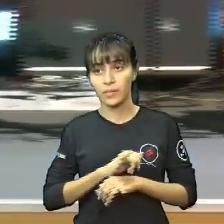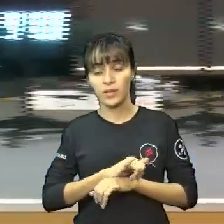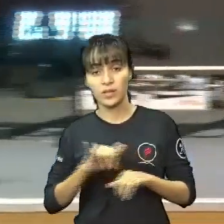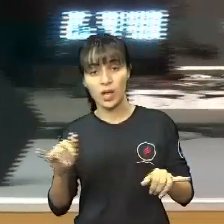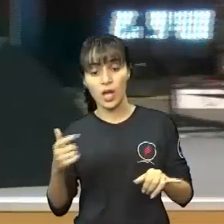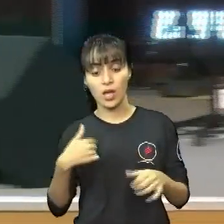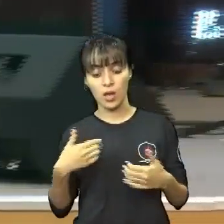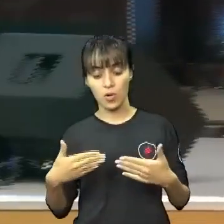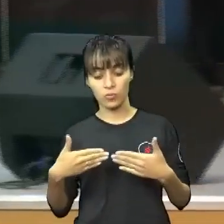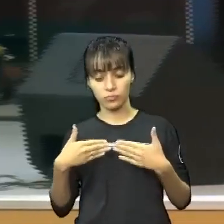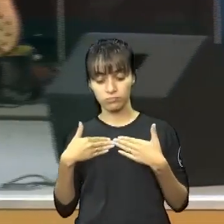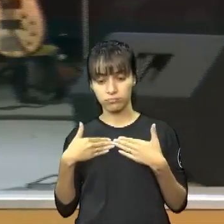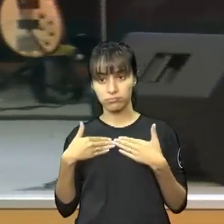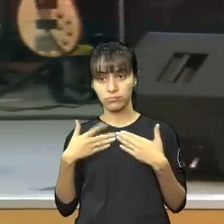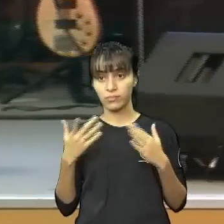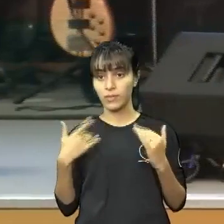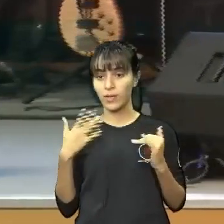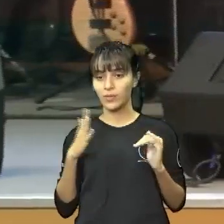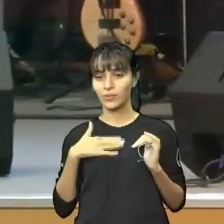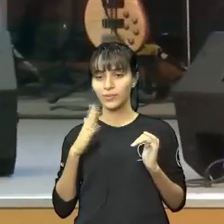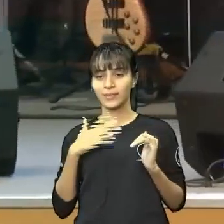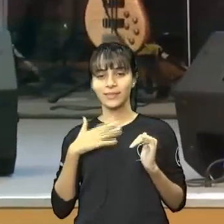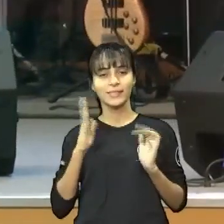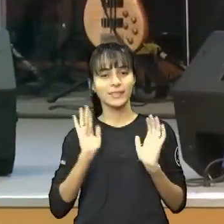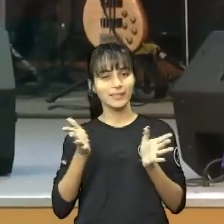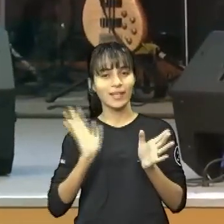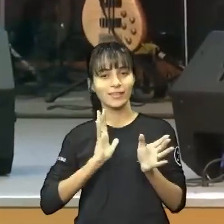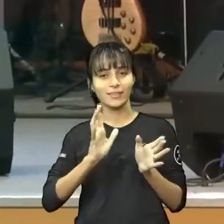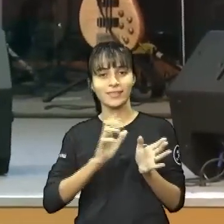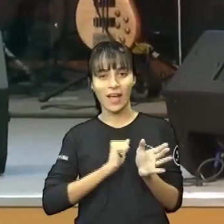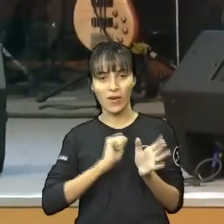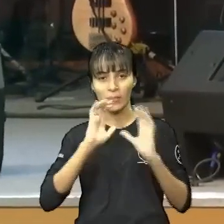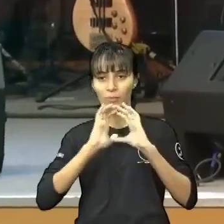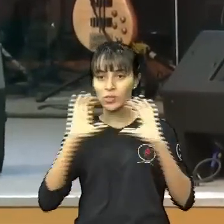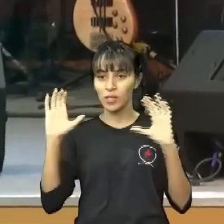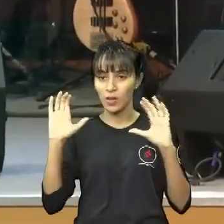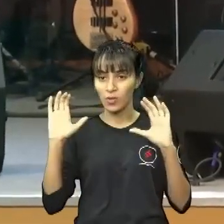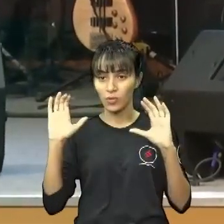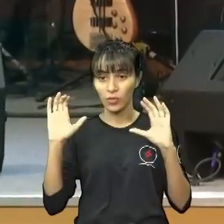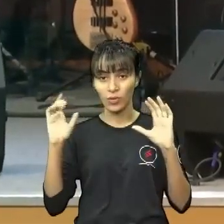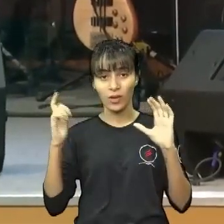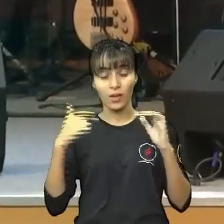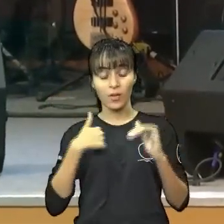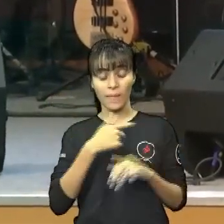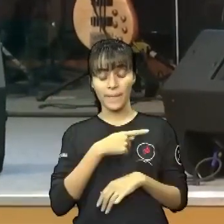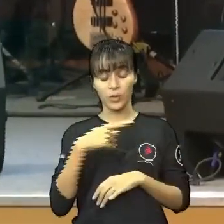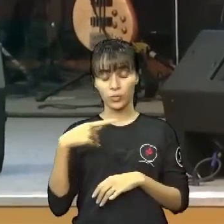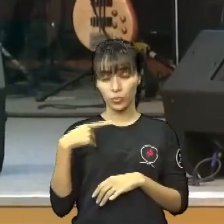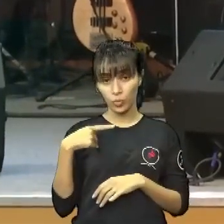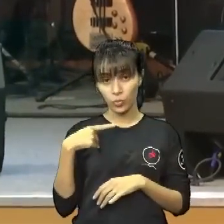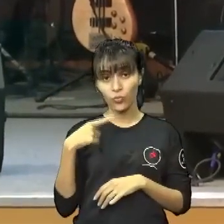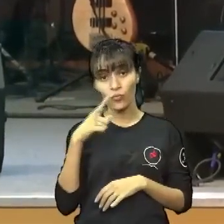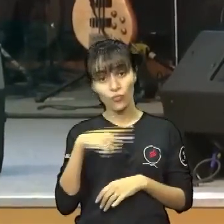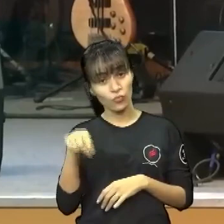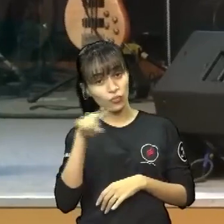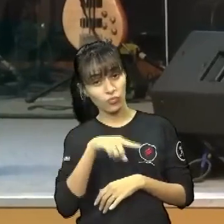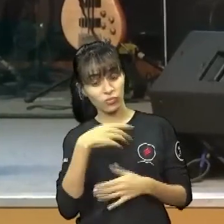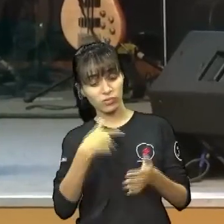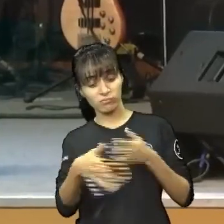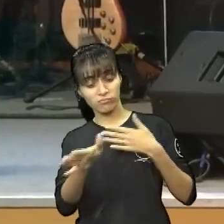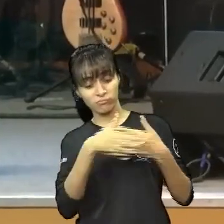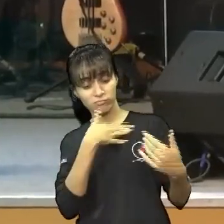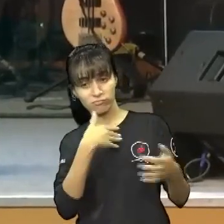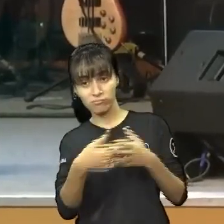tô isento já tô aqui com salvo conduto para o céu eu sou pastor vocês que se